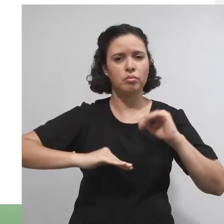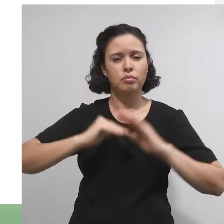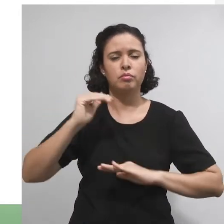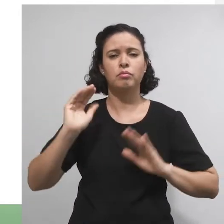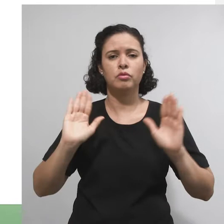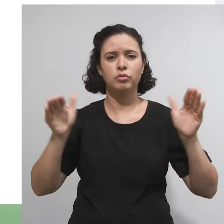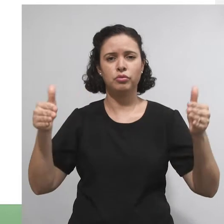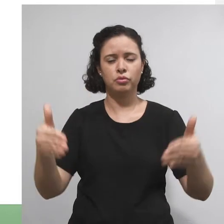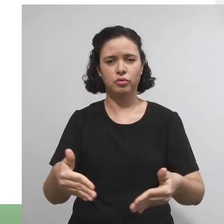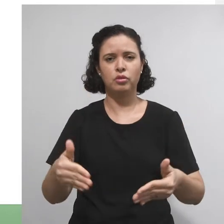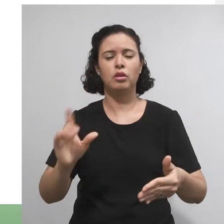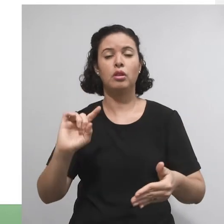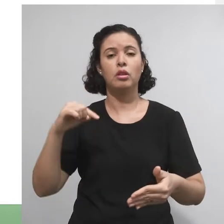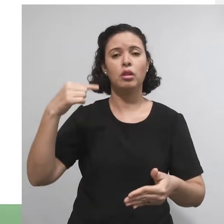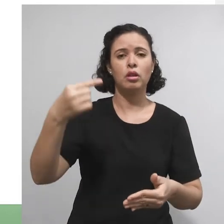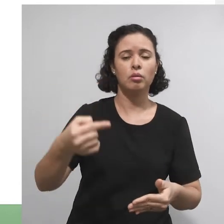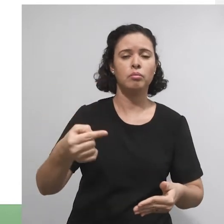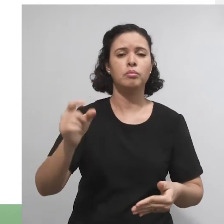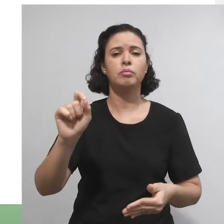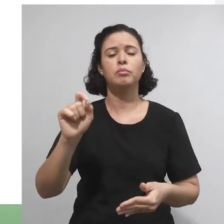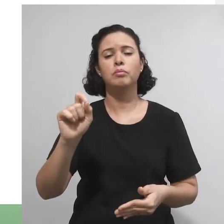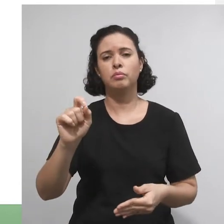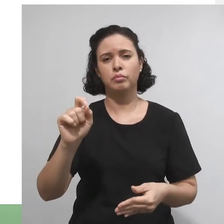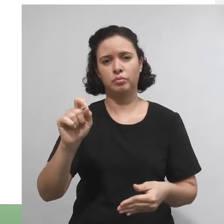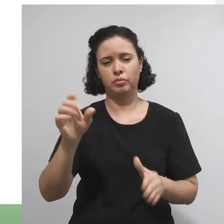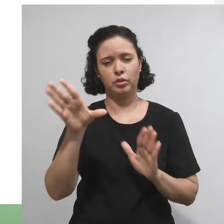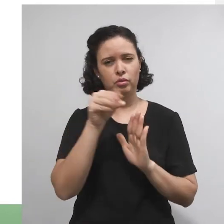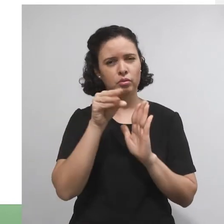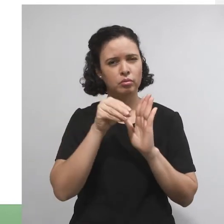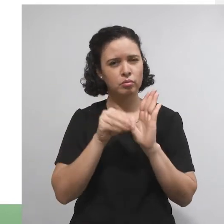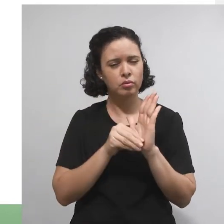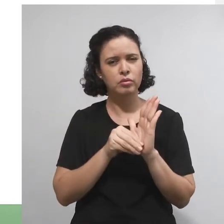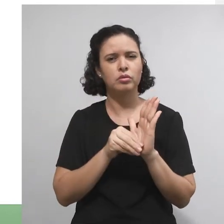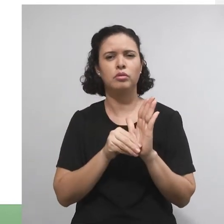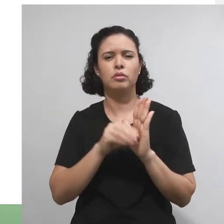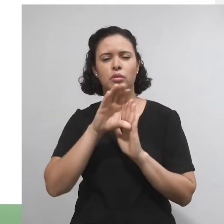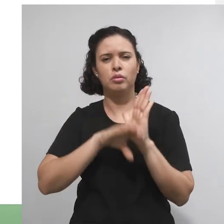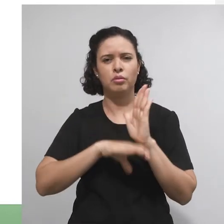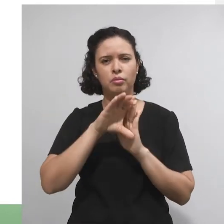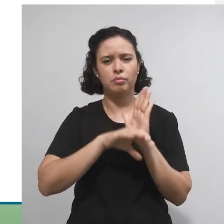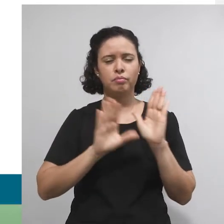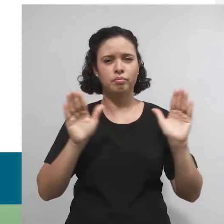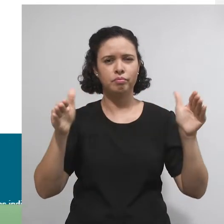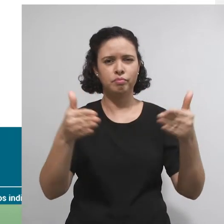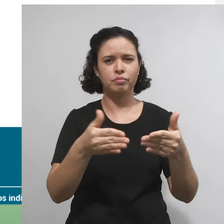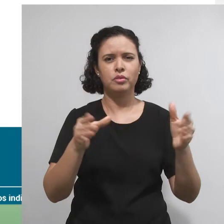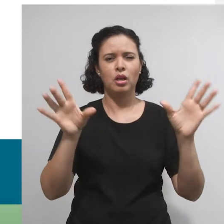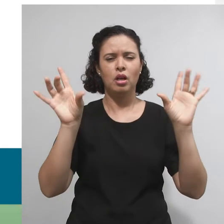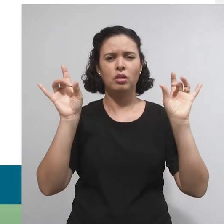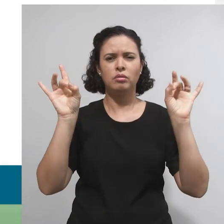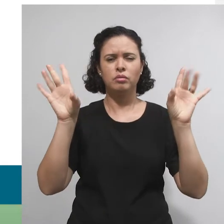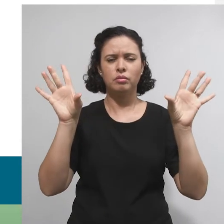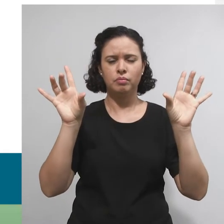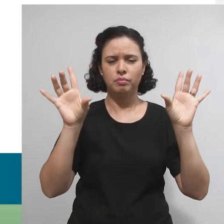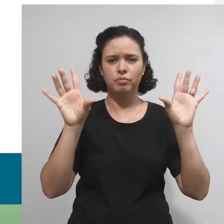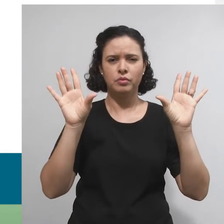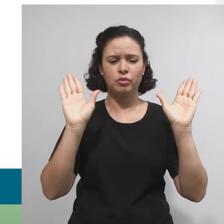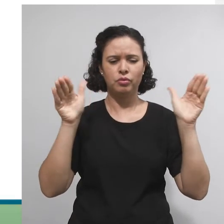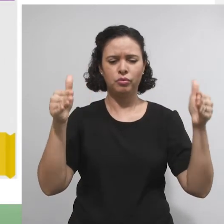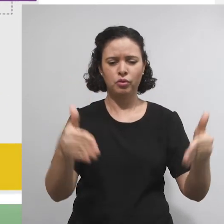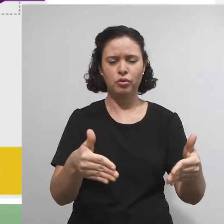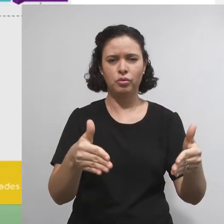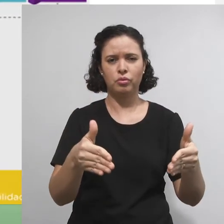área, depois os componentes curriculares e depois as competências específicas dos componentes,